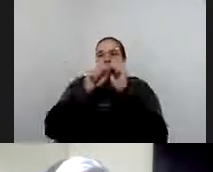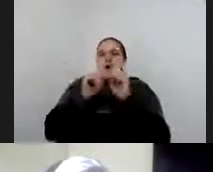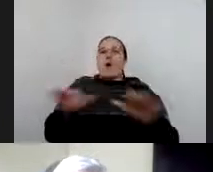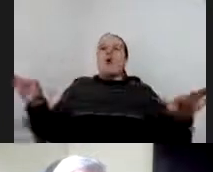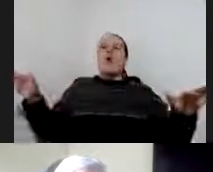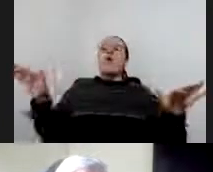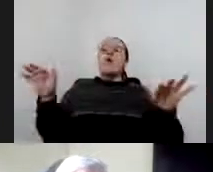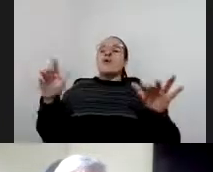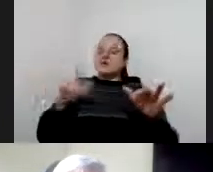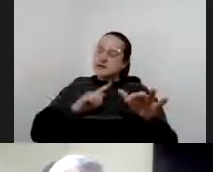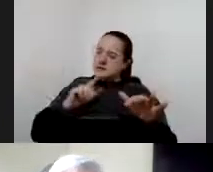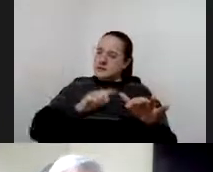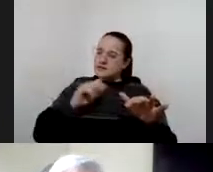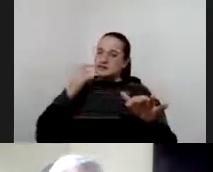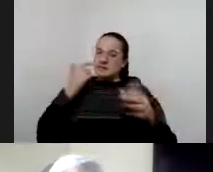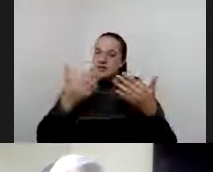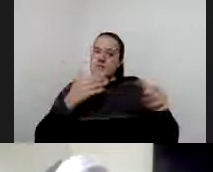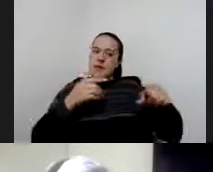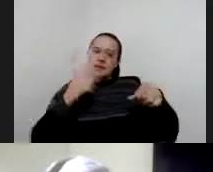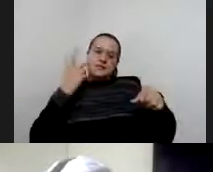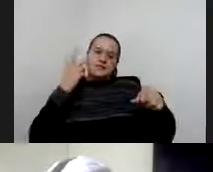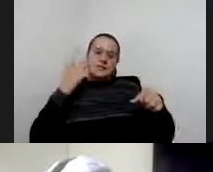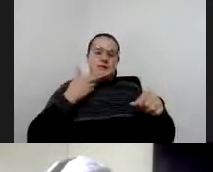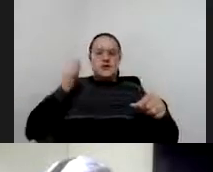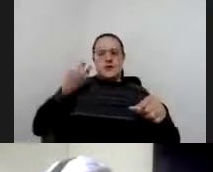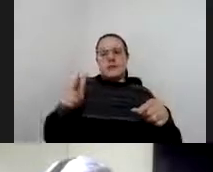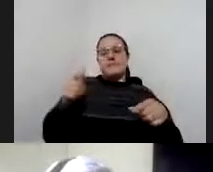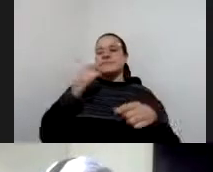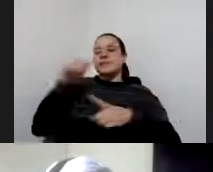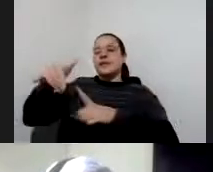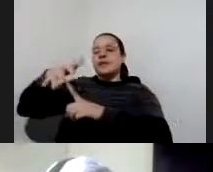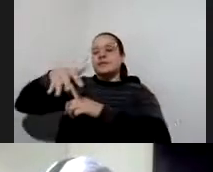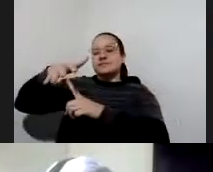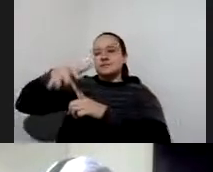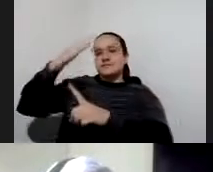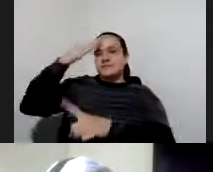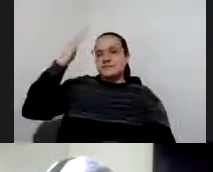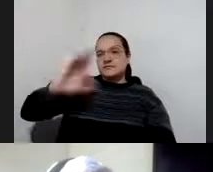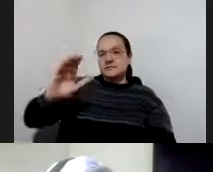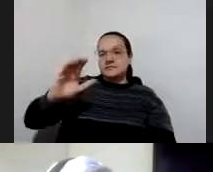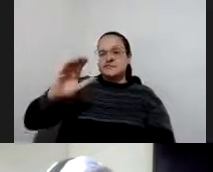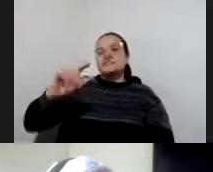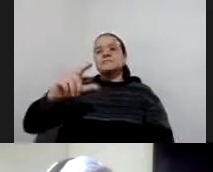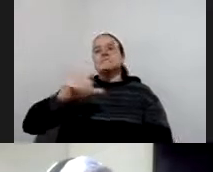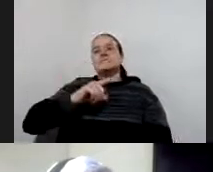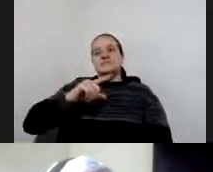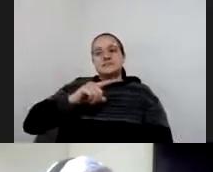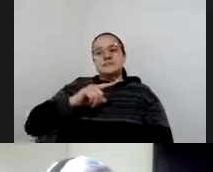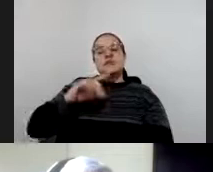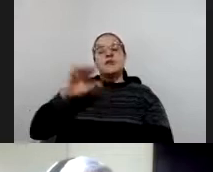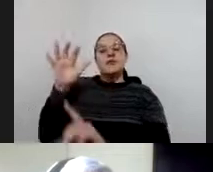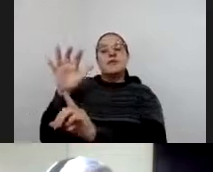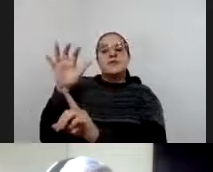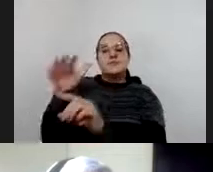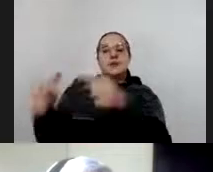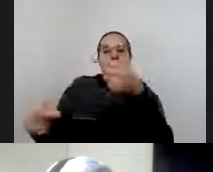dos outros estados do Brasil, né? E o Paraná, Curitiba, tem uma influência política, principalmente